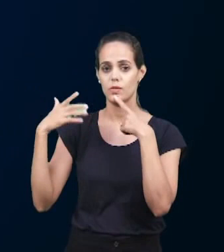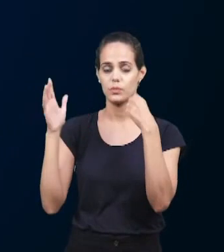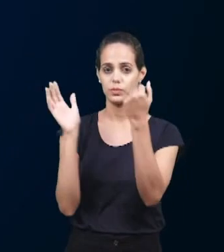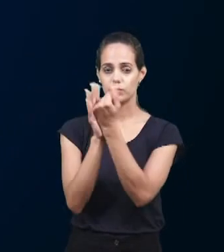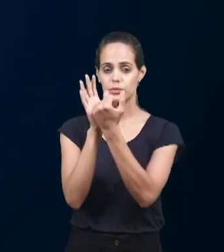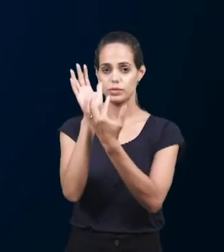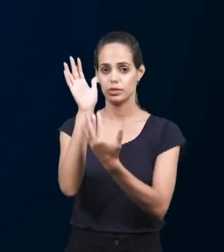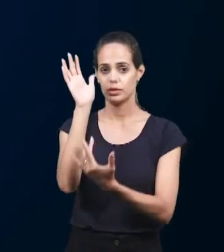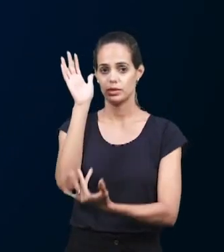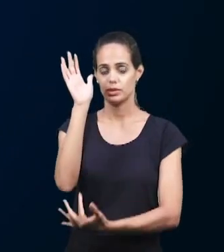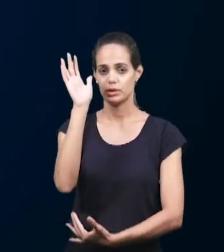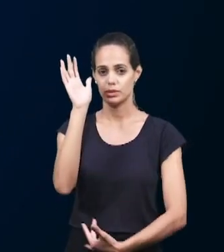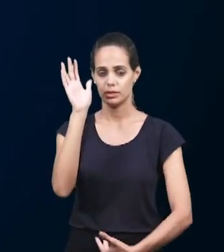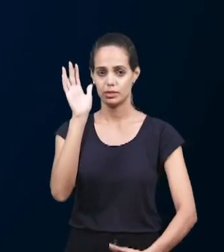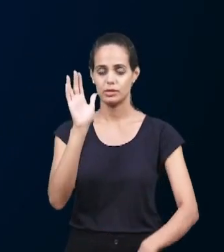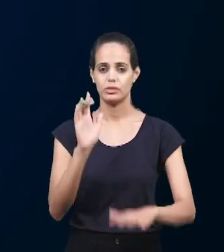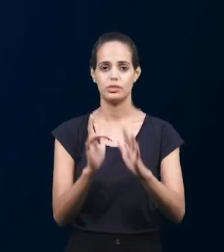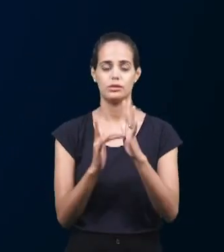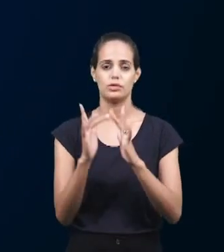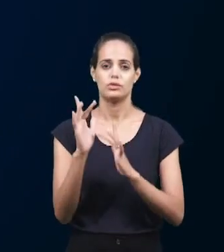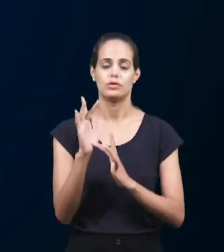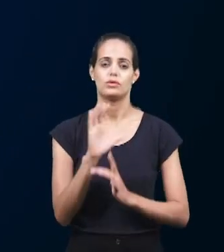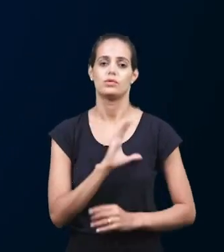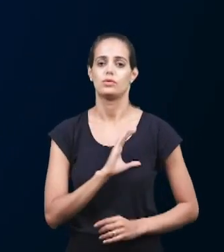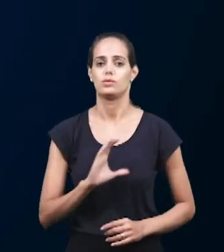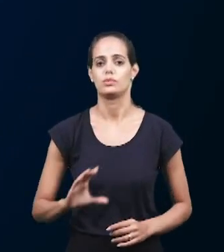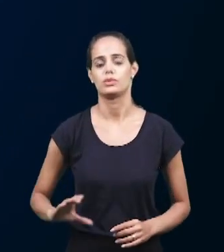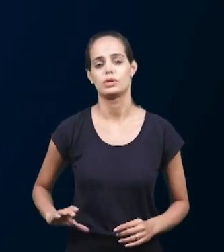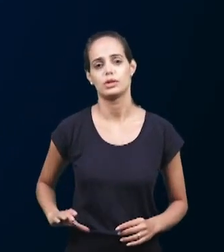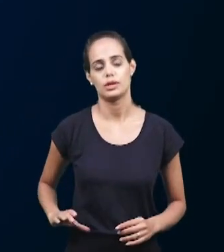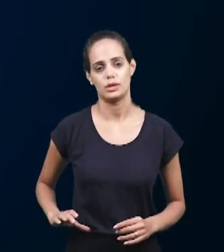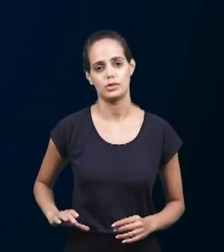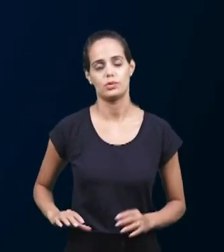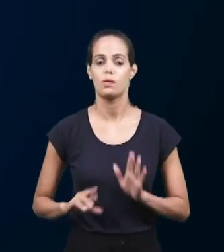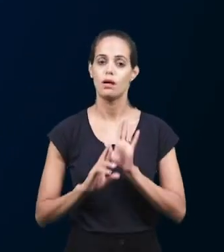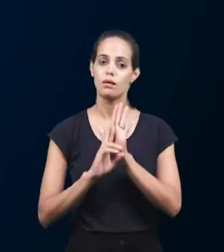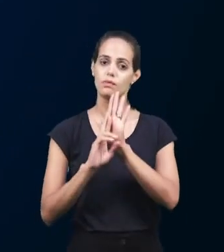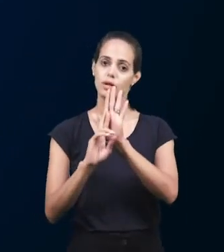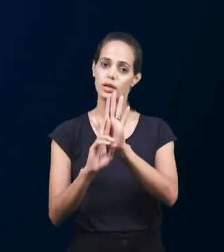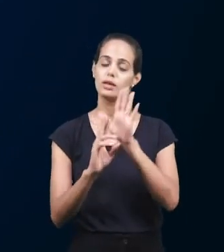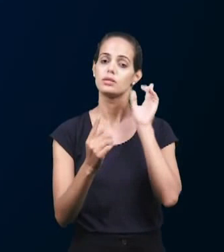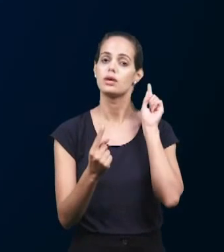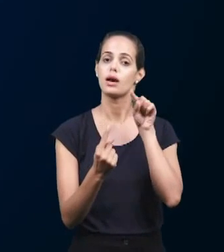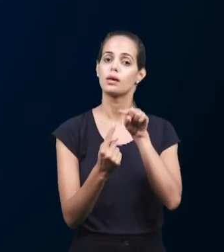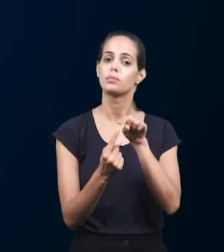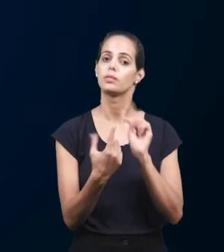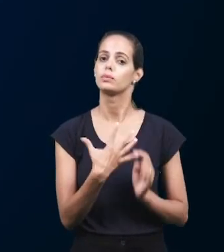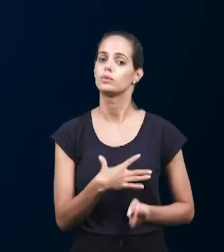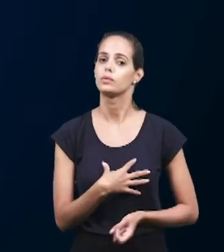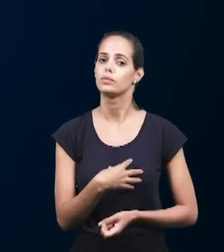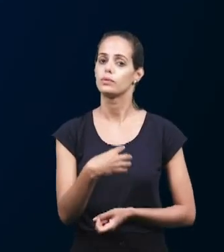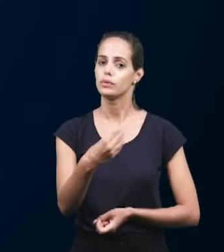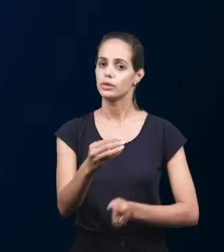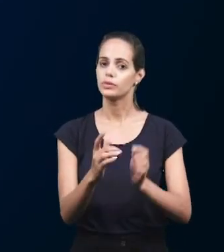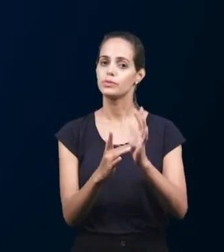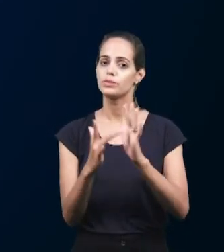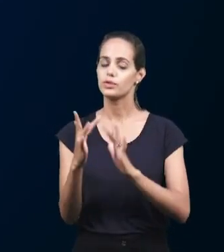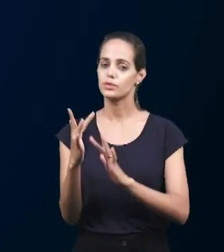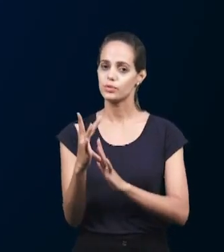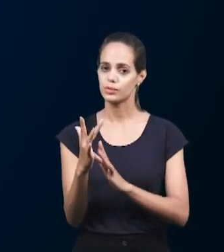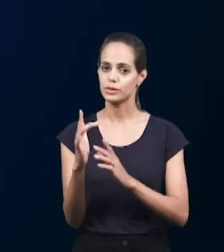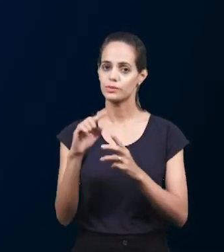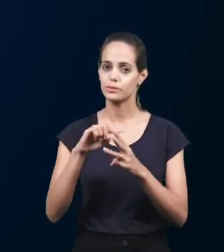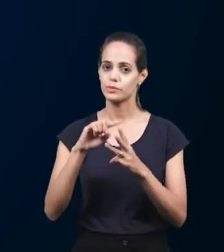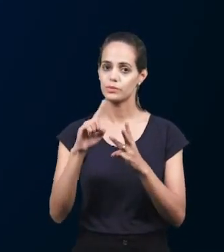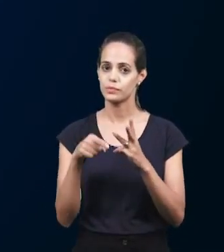sangue. A aspersão do sangue de Jesus Cristo, ela fazendo referência ao Filho, né? Então, identificando